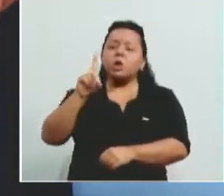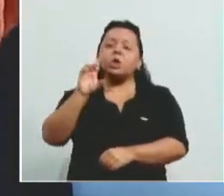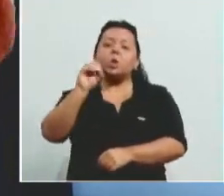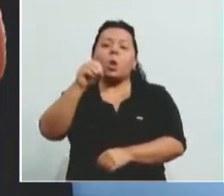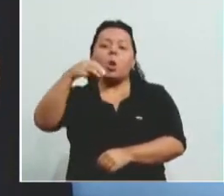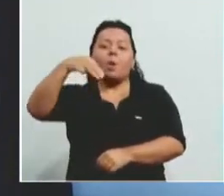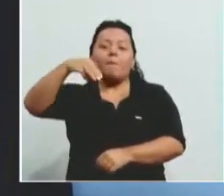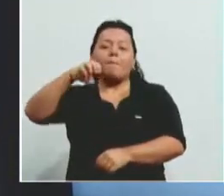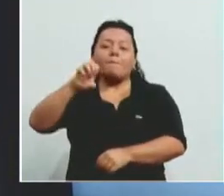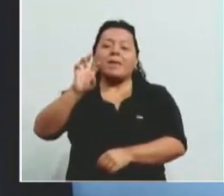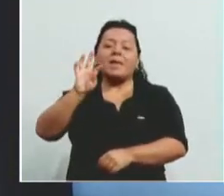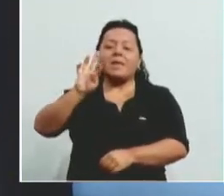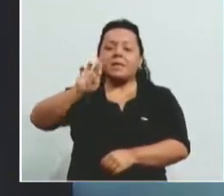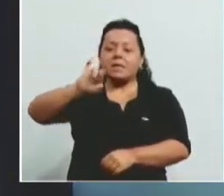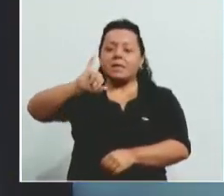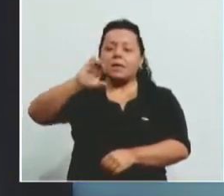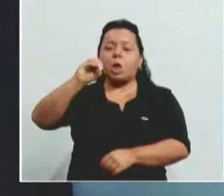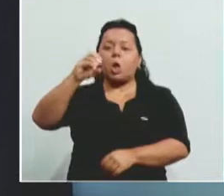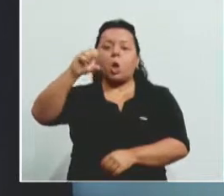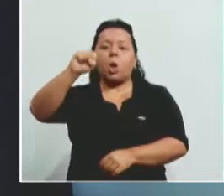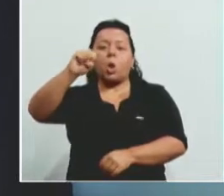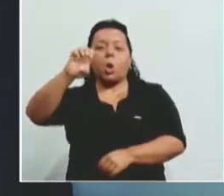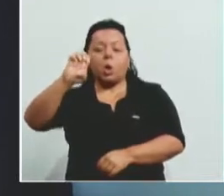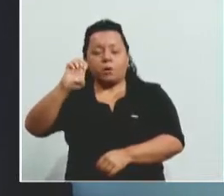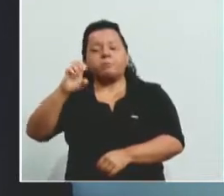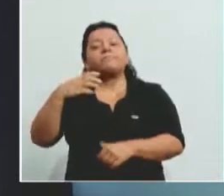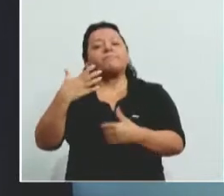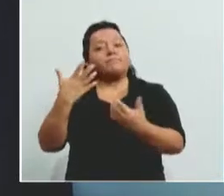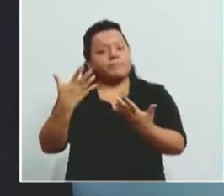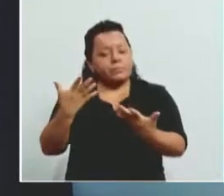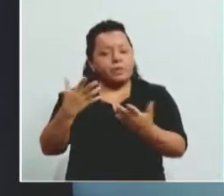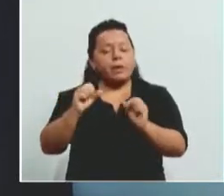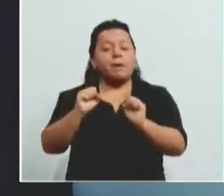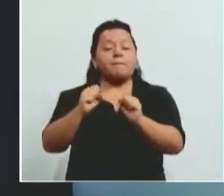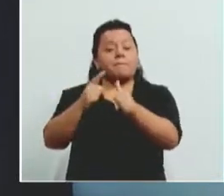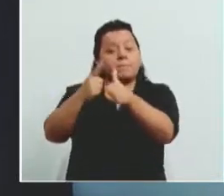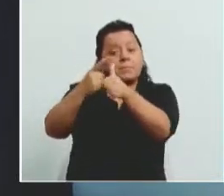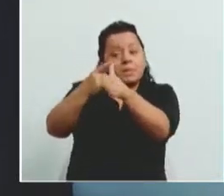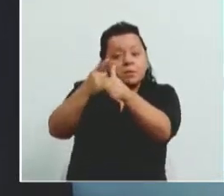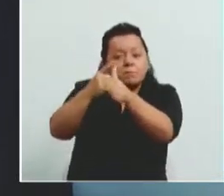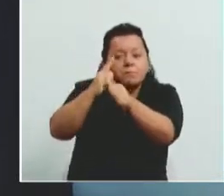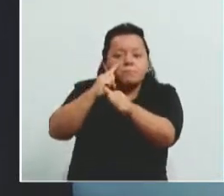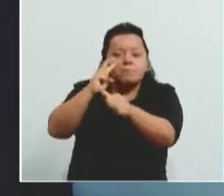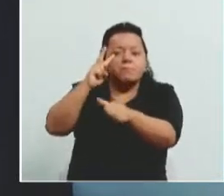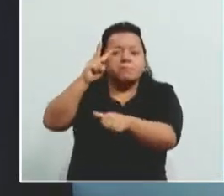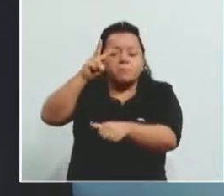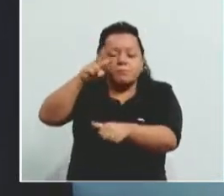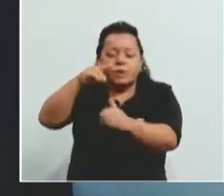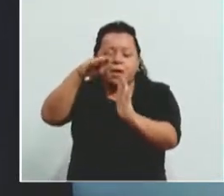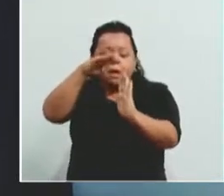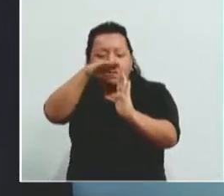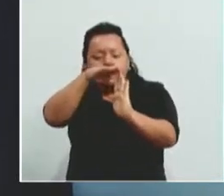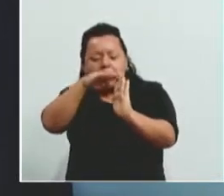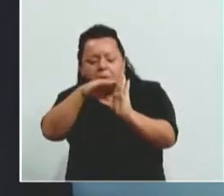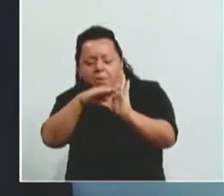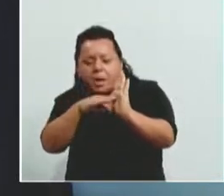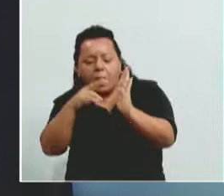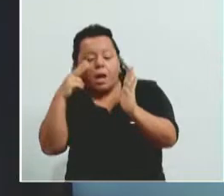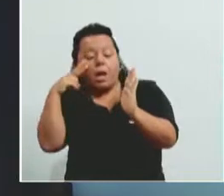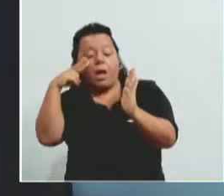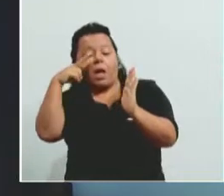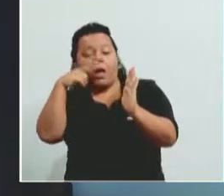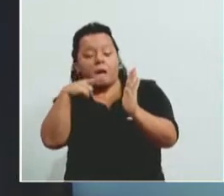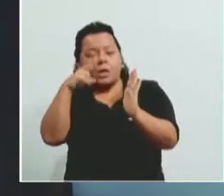ver toda essa história da paciente, a gente vai ver se a mãe tem cólicas. Não precisa a mãe estar com